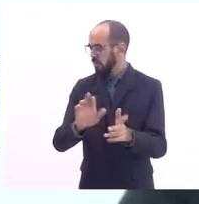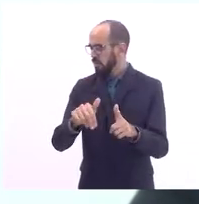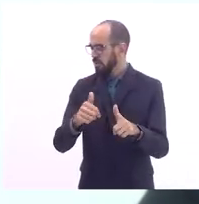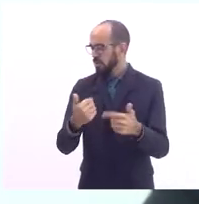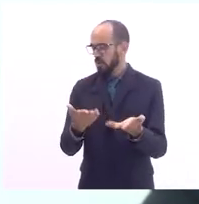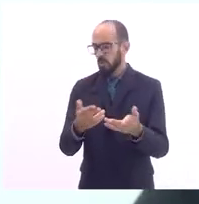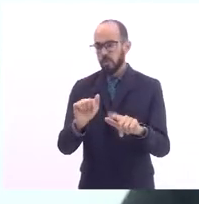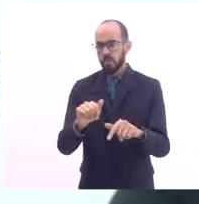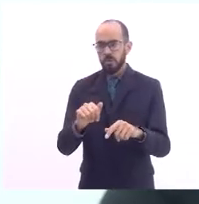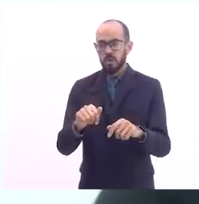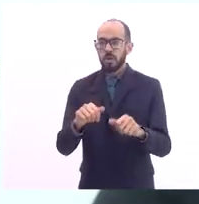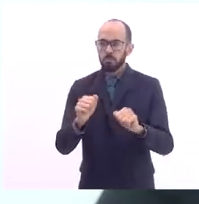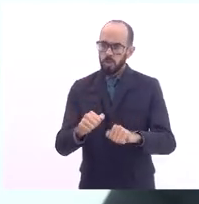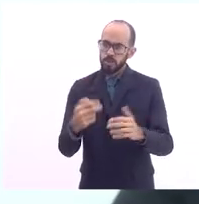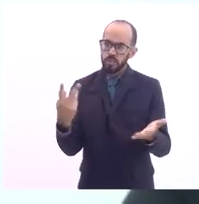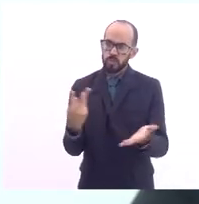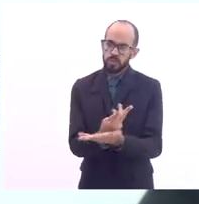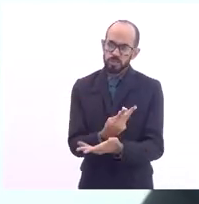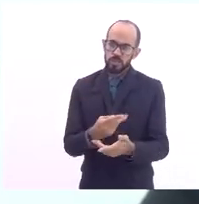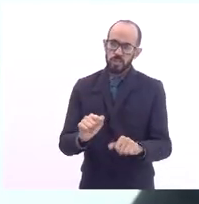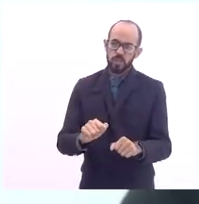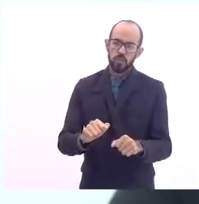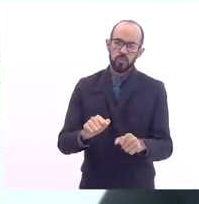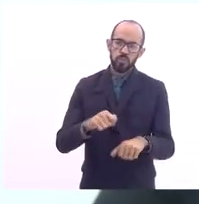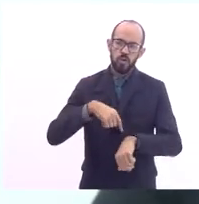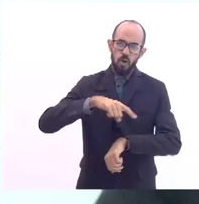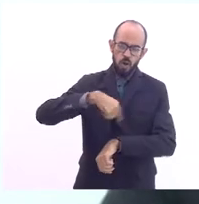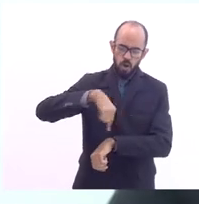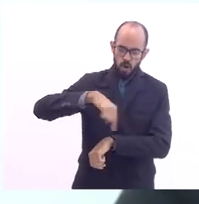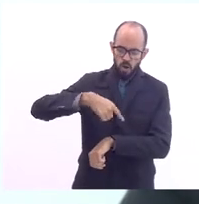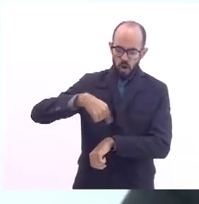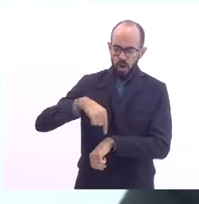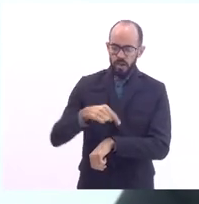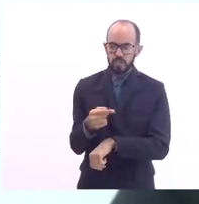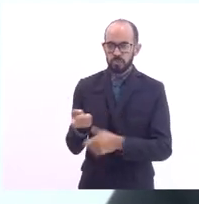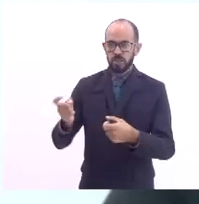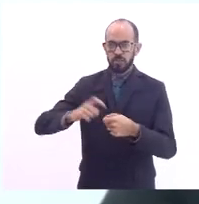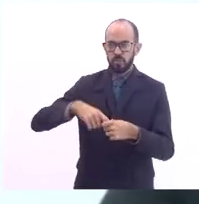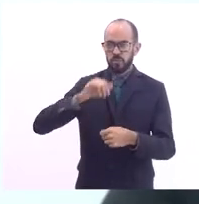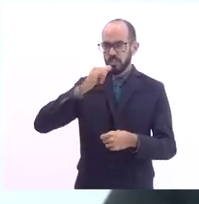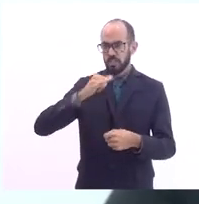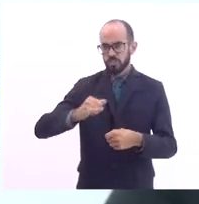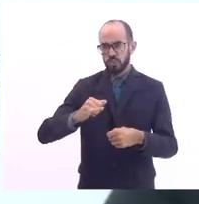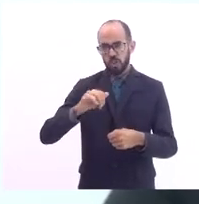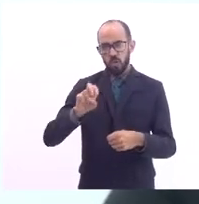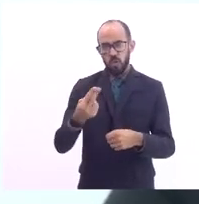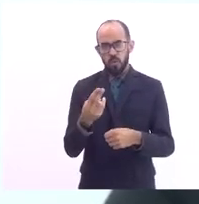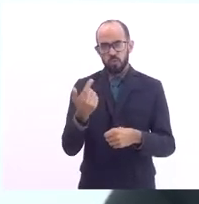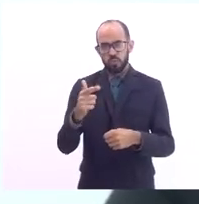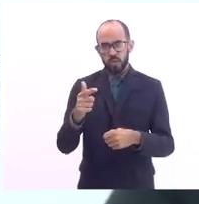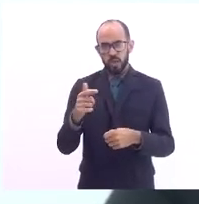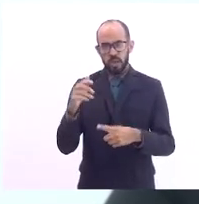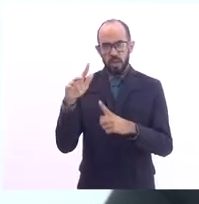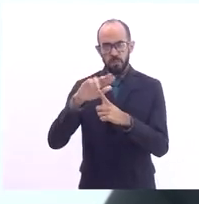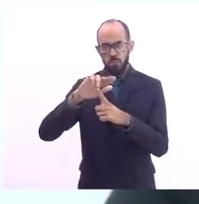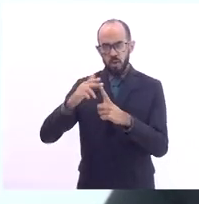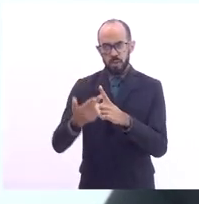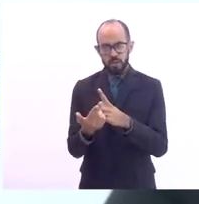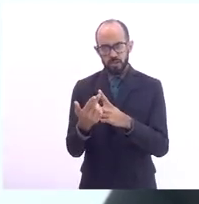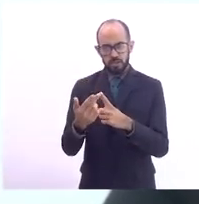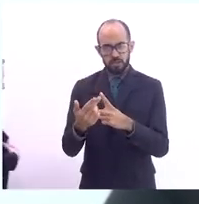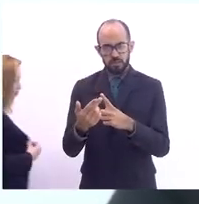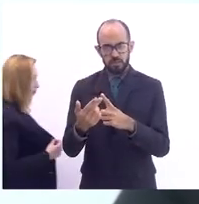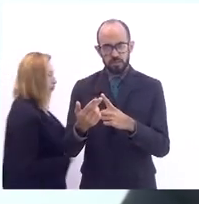pode estar acontecendo. X horas para fazer um religamento, não está havendo um apoio, eu nem estou me atendo ao aspecto